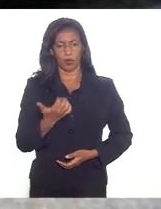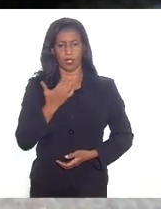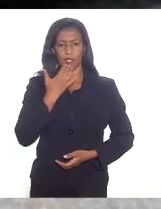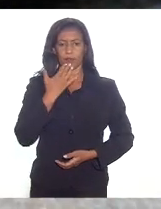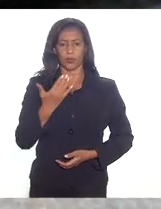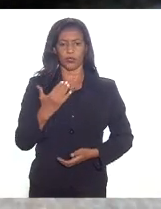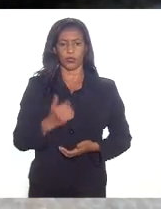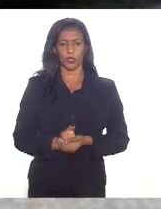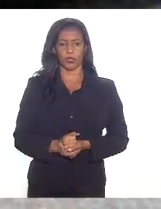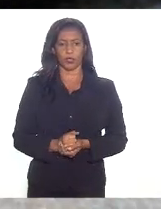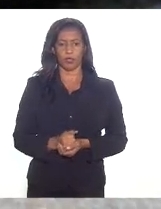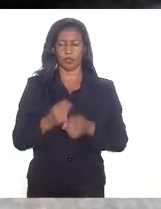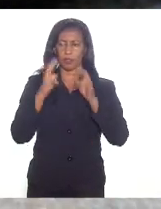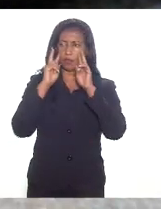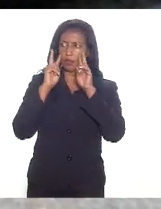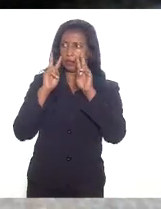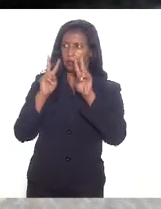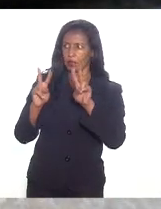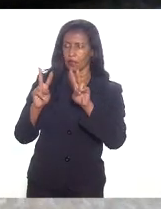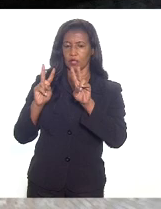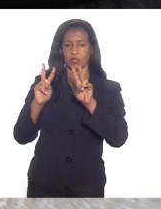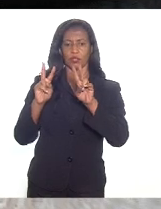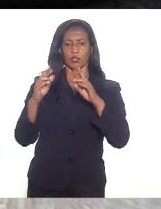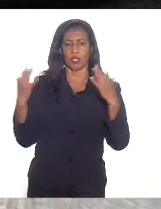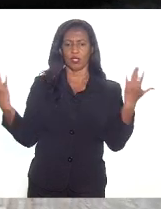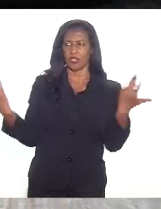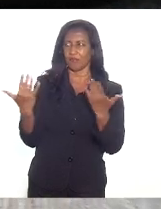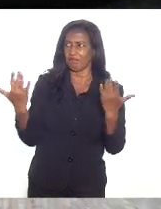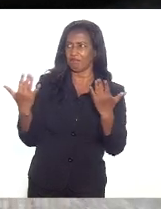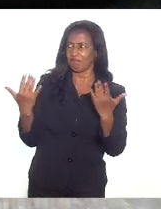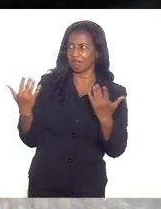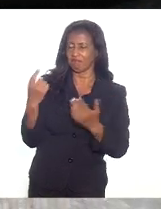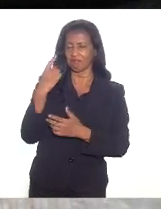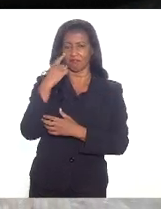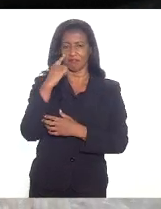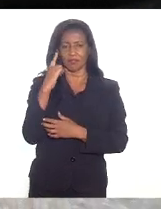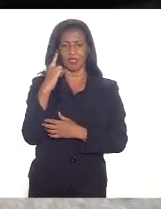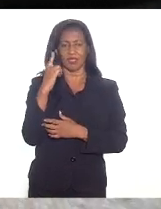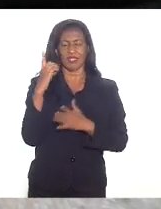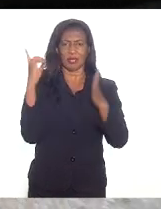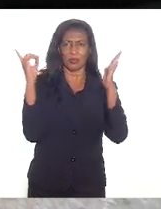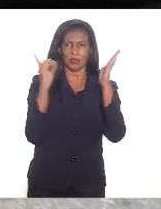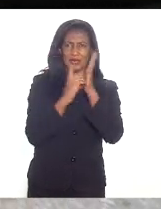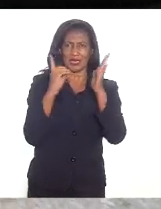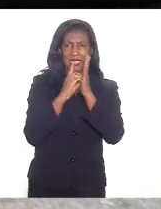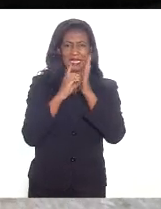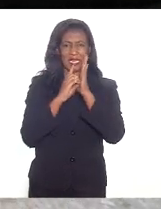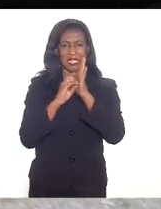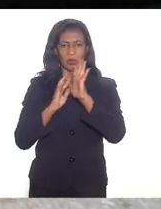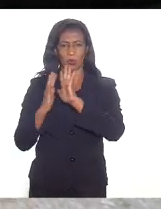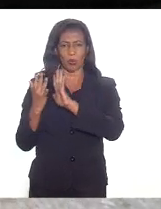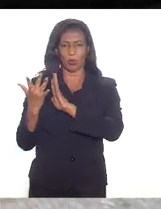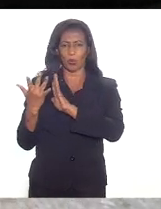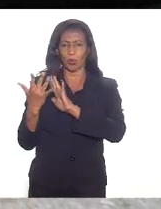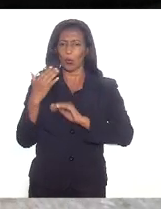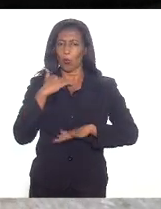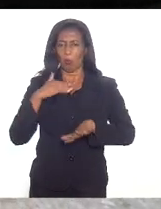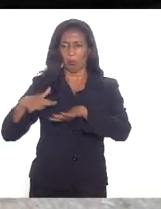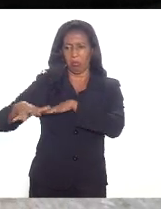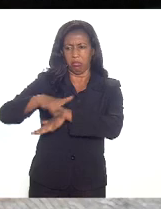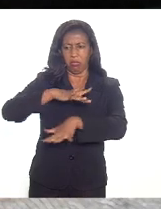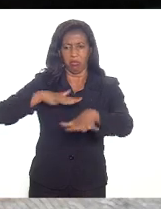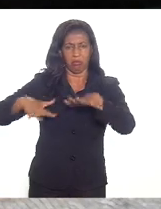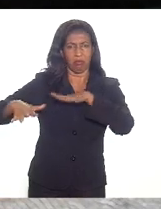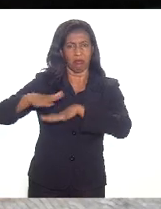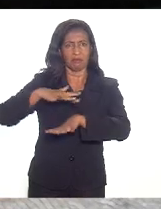galerias, tendo em vista que a gente está num momento pandêmico, existe decreto para não aglomeração de gente, inclusive Vossa Excelência tem feito